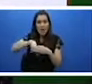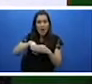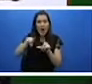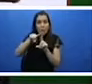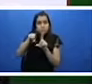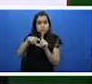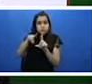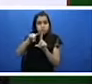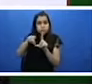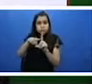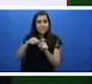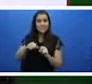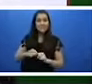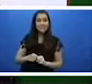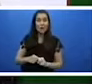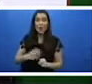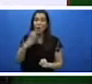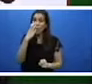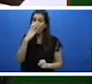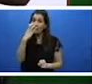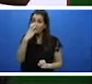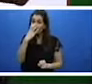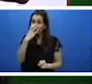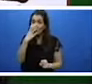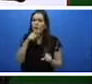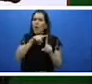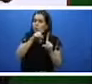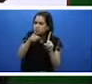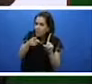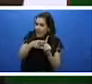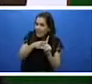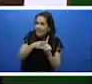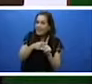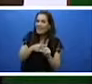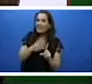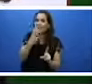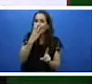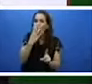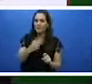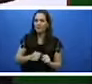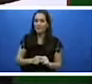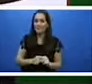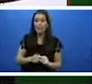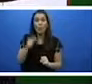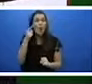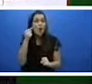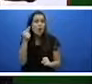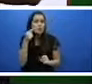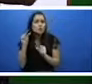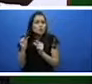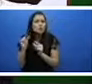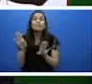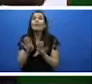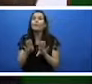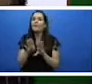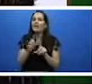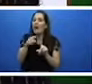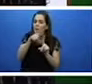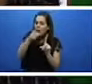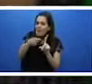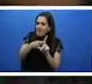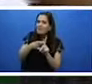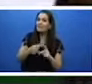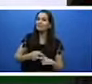Os cachorrinhos ficam dentro da barriguinha da mamãe cachorra. Os gatinhos ficam dentro da barriguinha da mamãe gatinha.